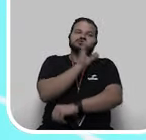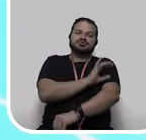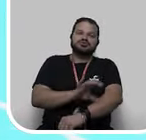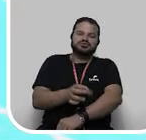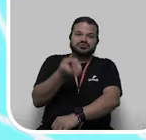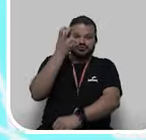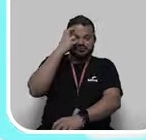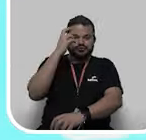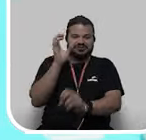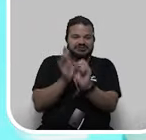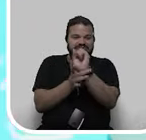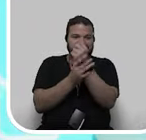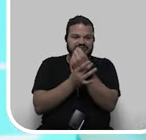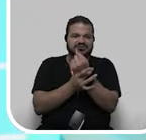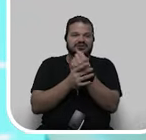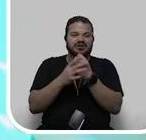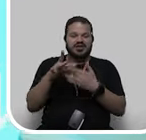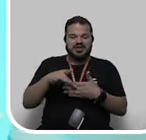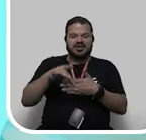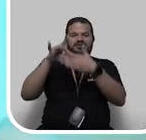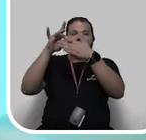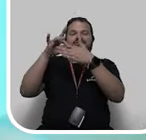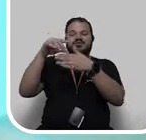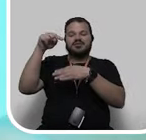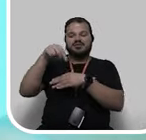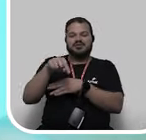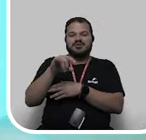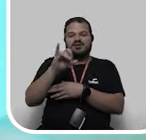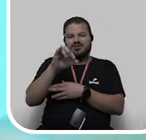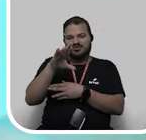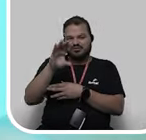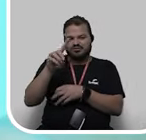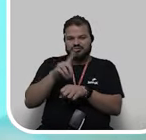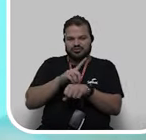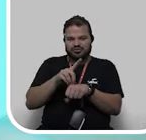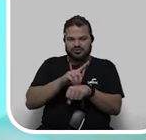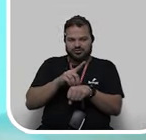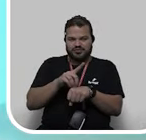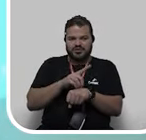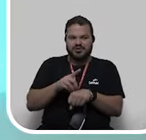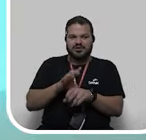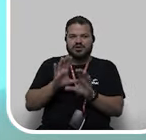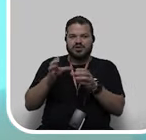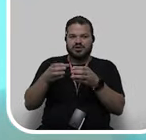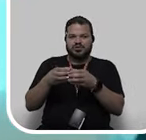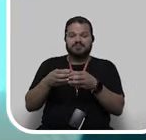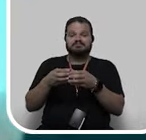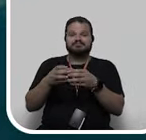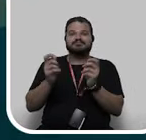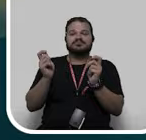gente, responsabilidade social e advisor na Iblis Digital Security e team coach da